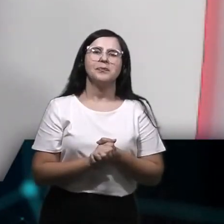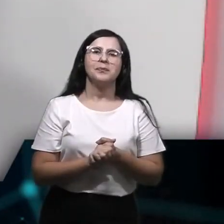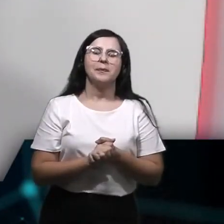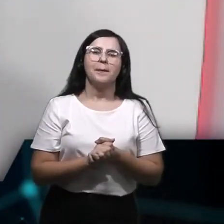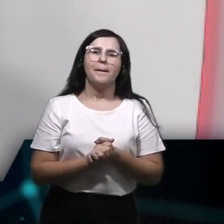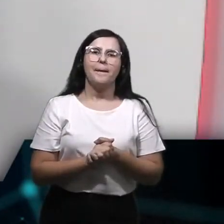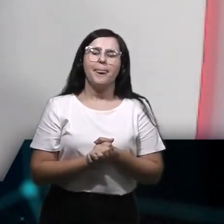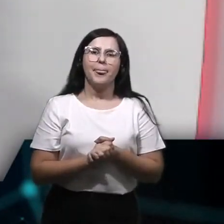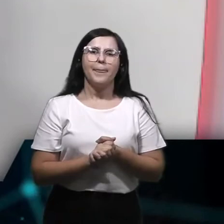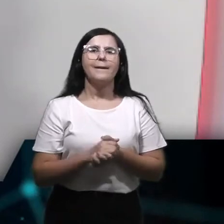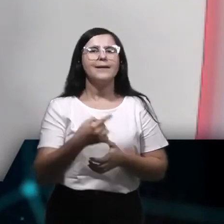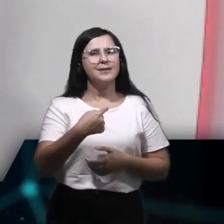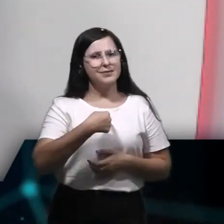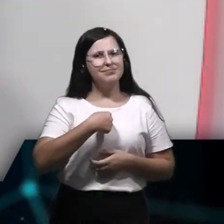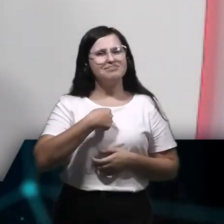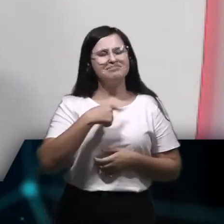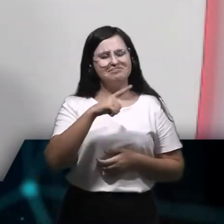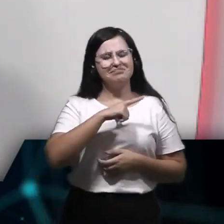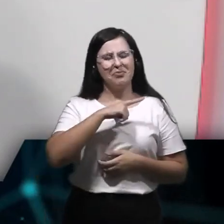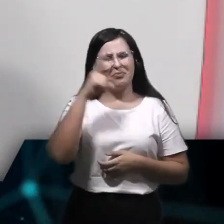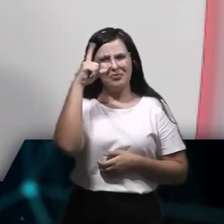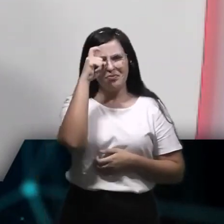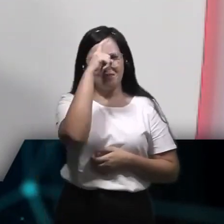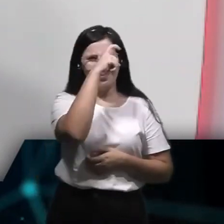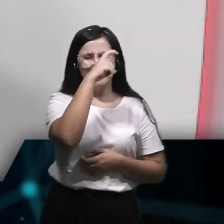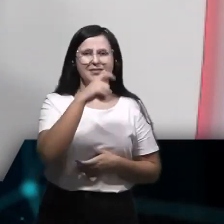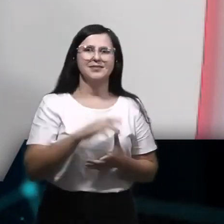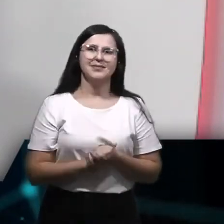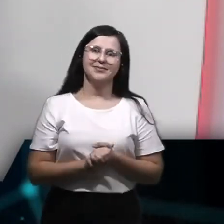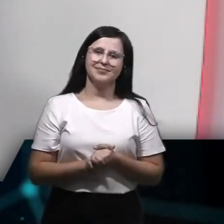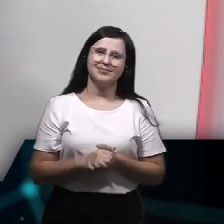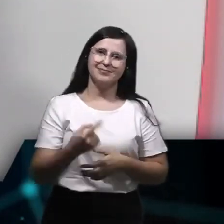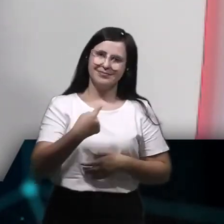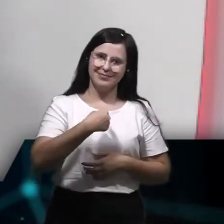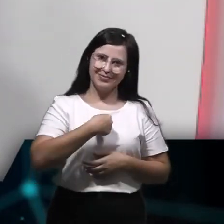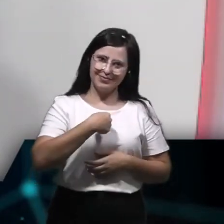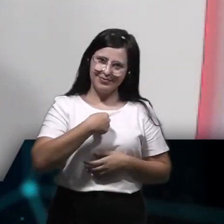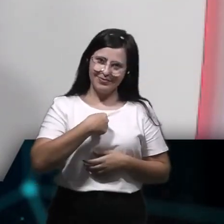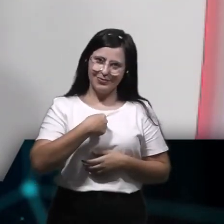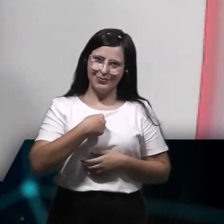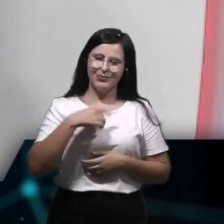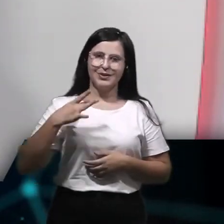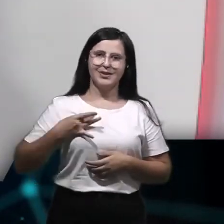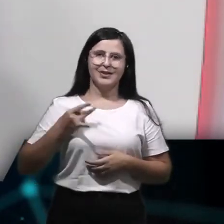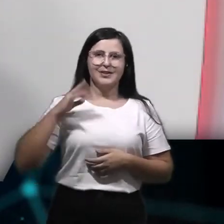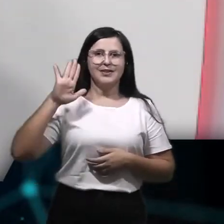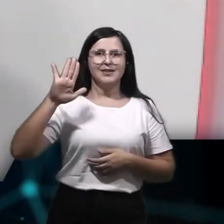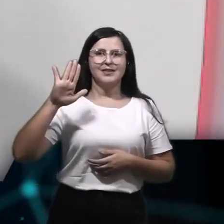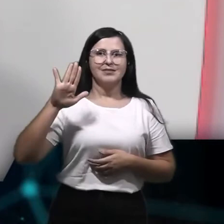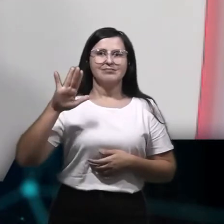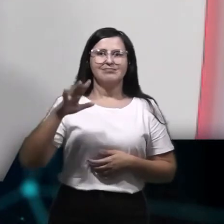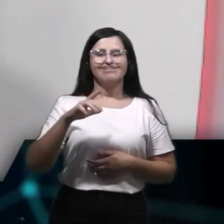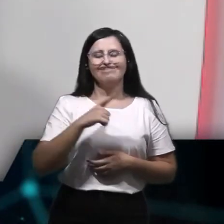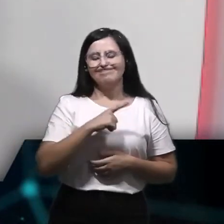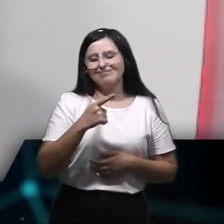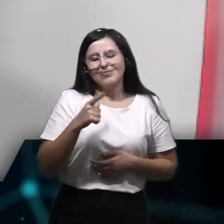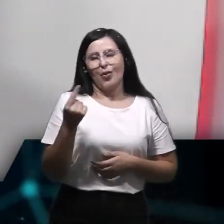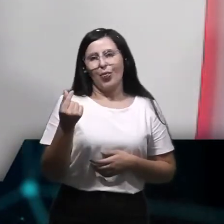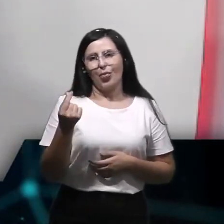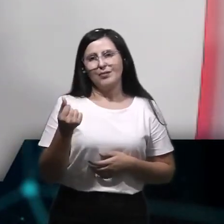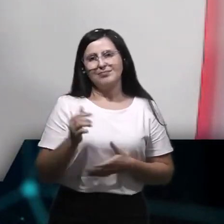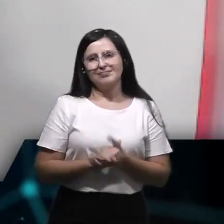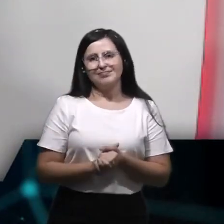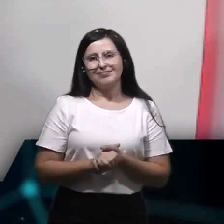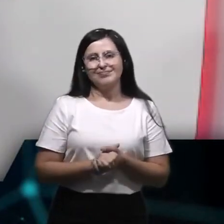muitas dificuldades que a gente encontra, né? Eu sou, né, o candidato que menos tem aqui, certo? Faço